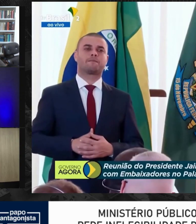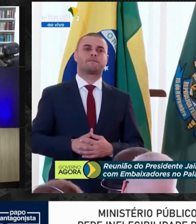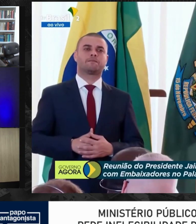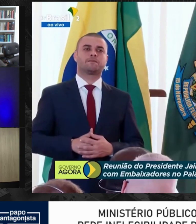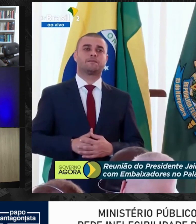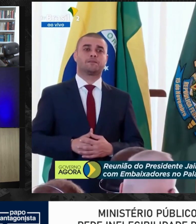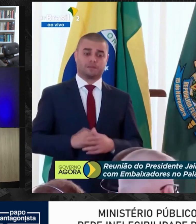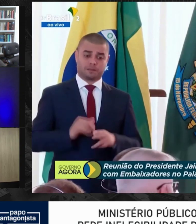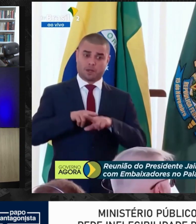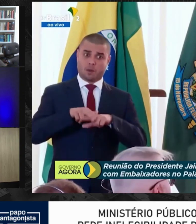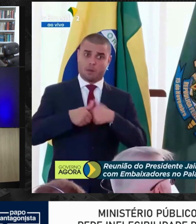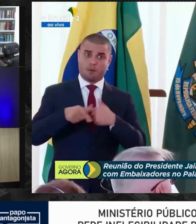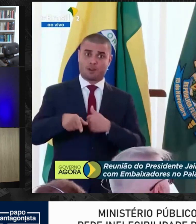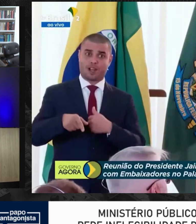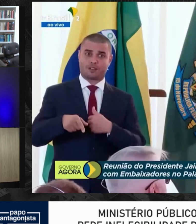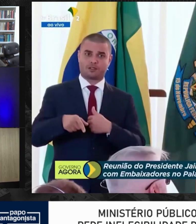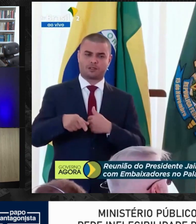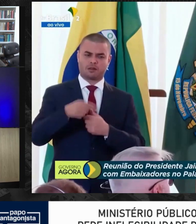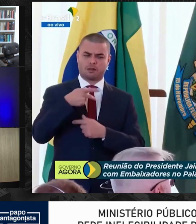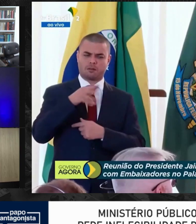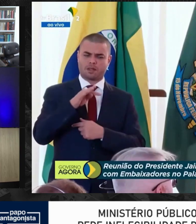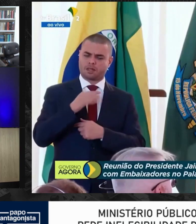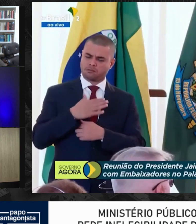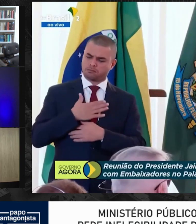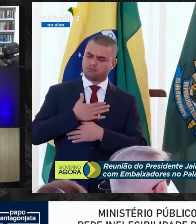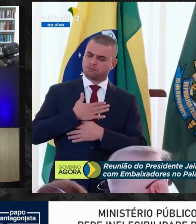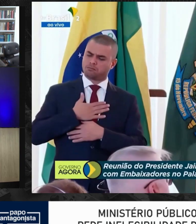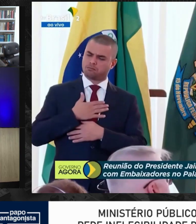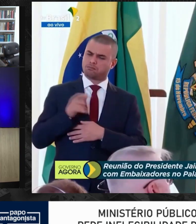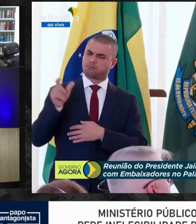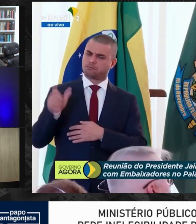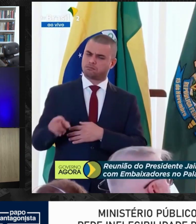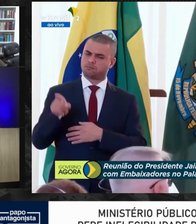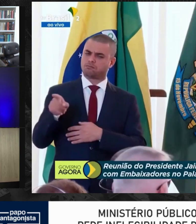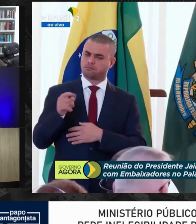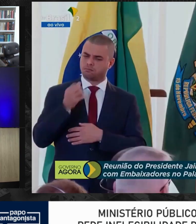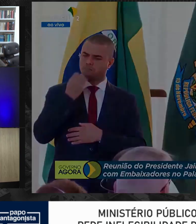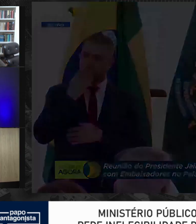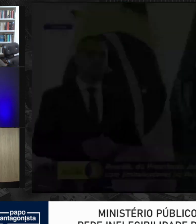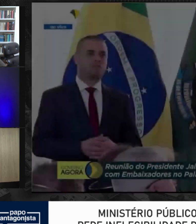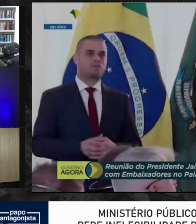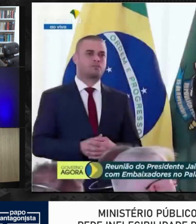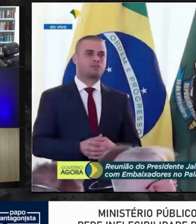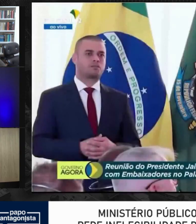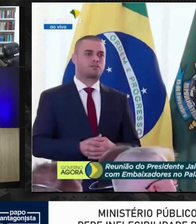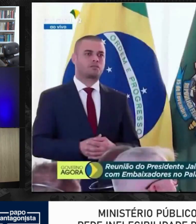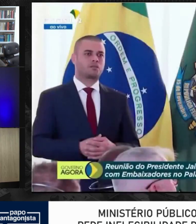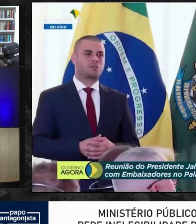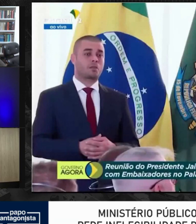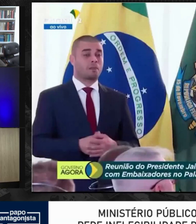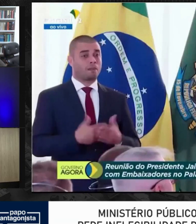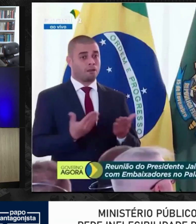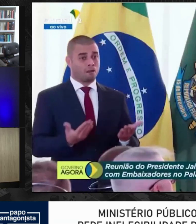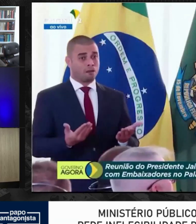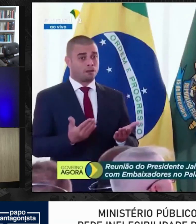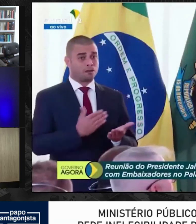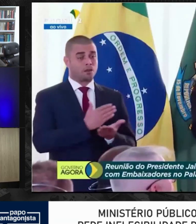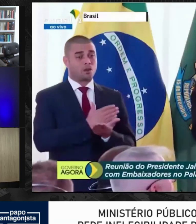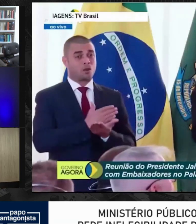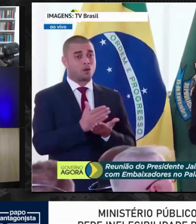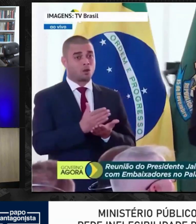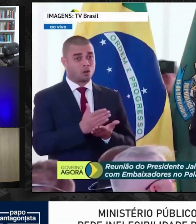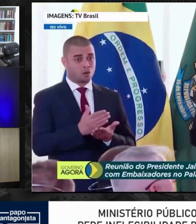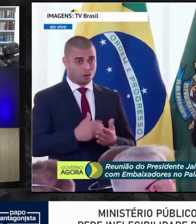diplomáticas estrangeiras que pretendia também alcançar autoridades brasileiras e que se voltava a impressionar